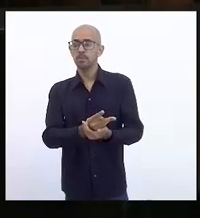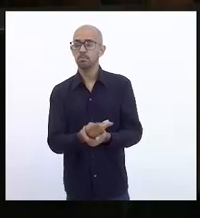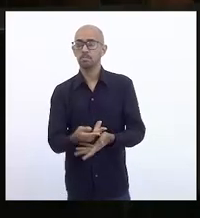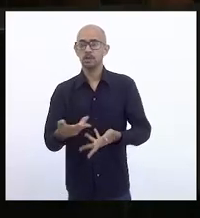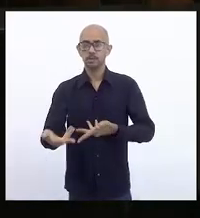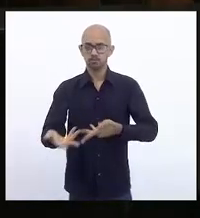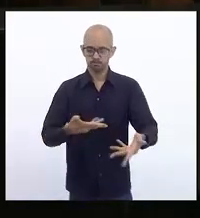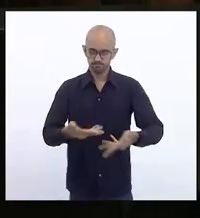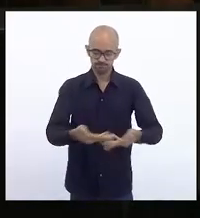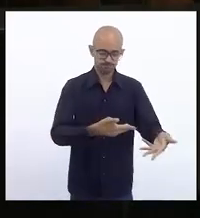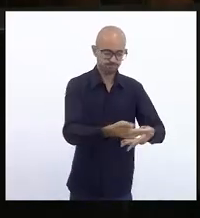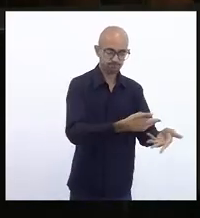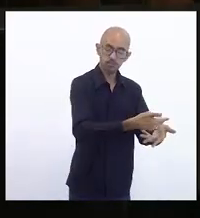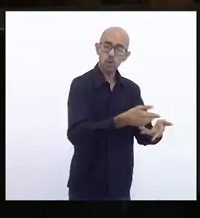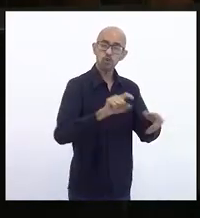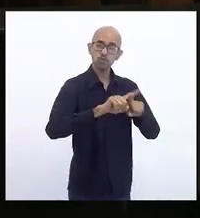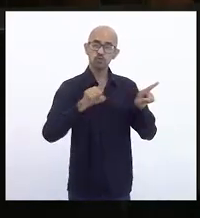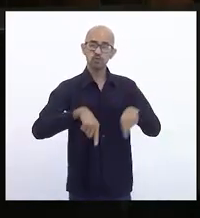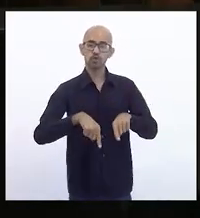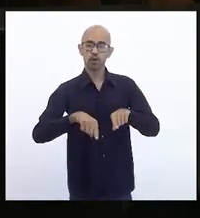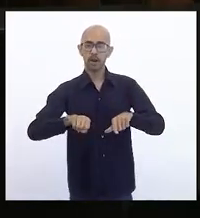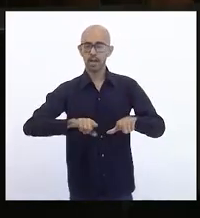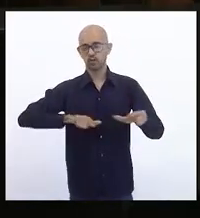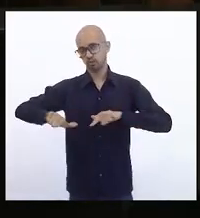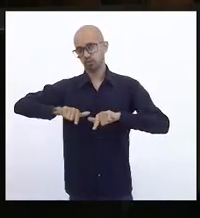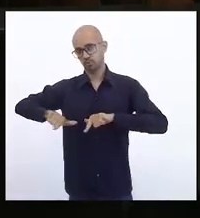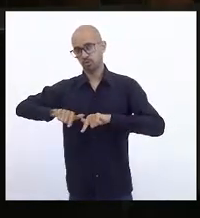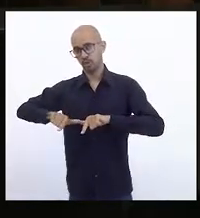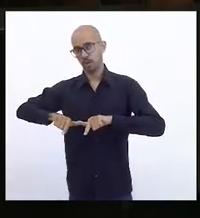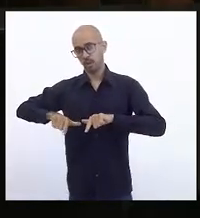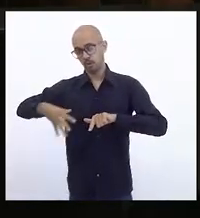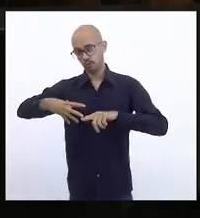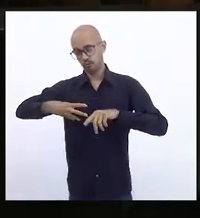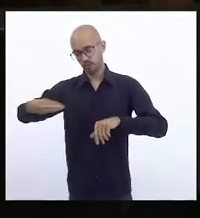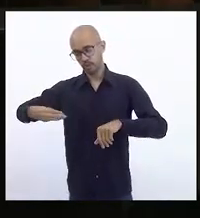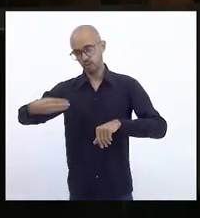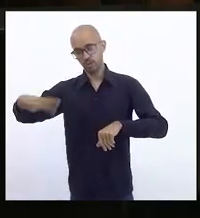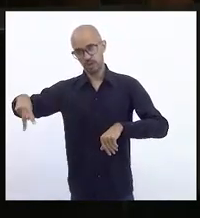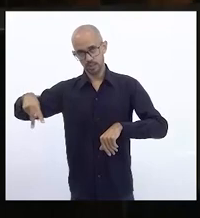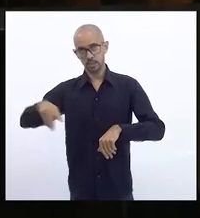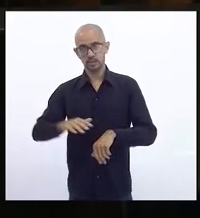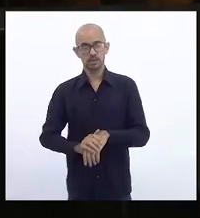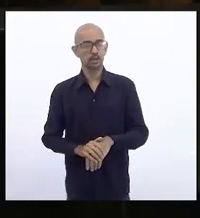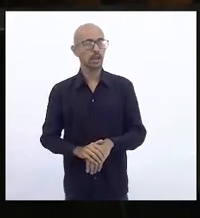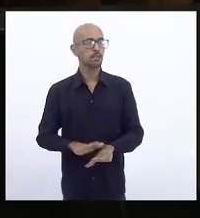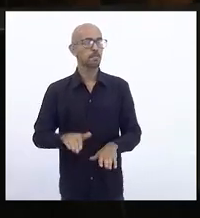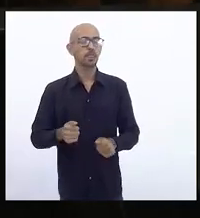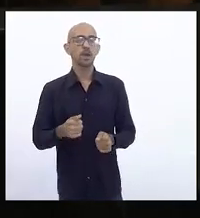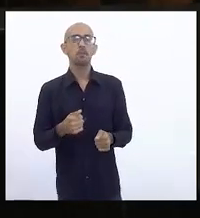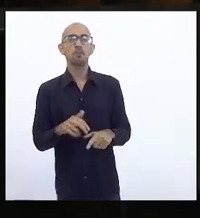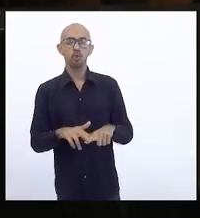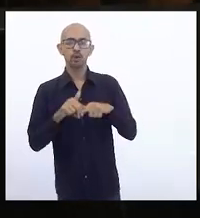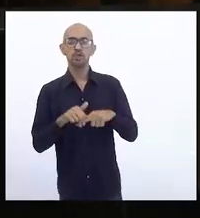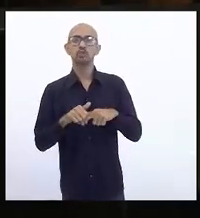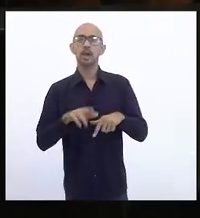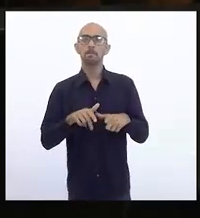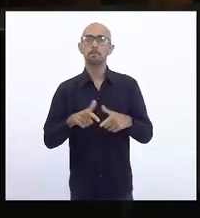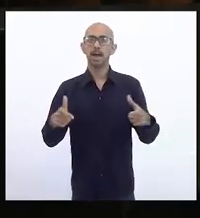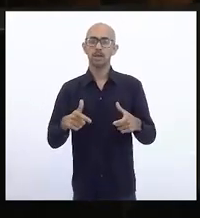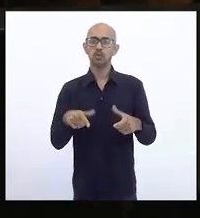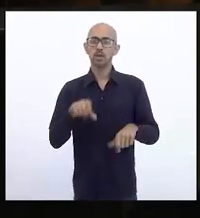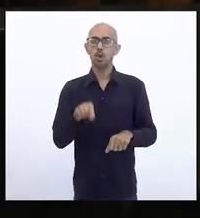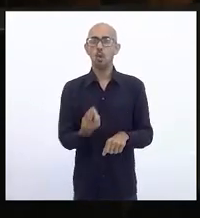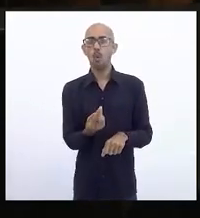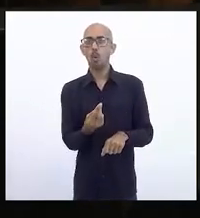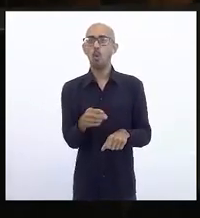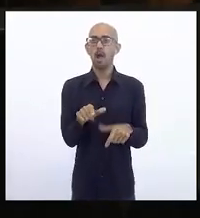classe trabalhadora. Tanto que, até hoje, a maioria dos cursos da UERJ ou são diurno ou são